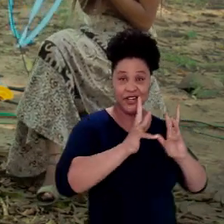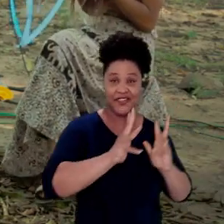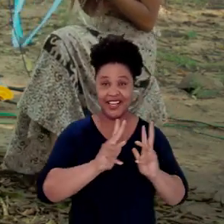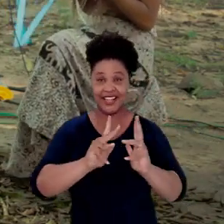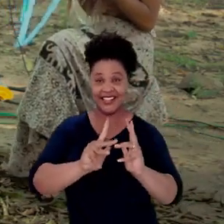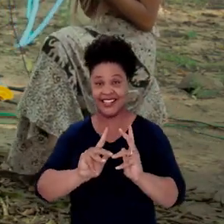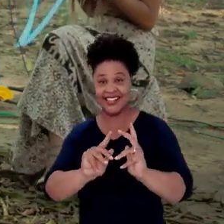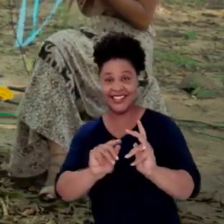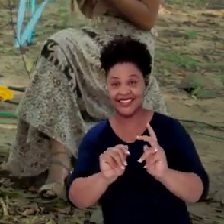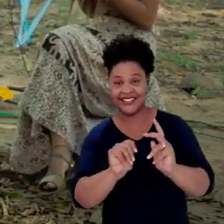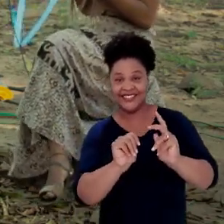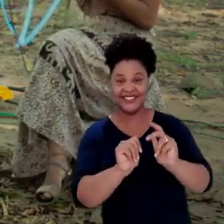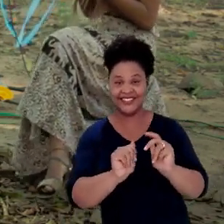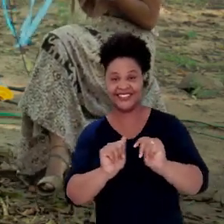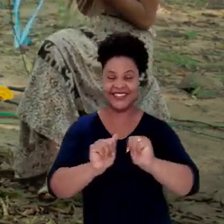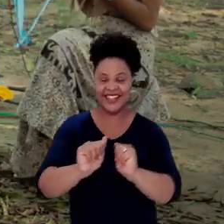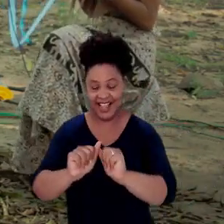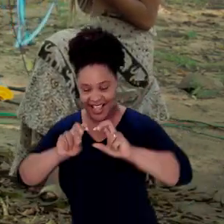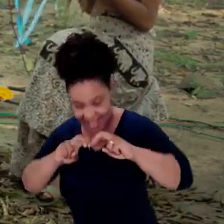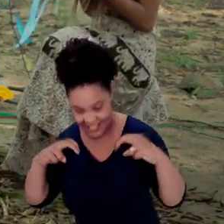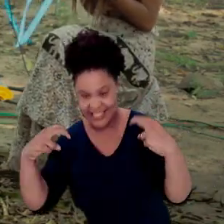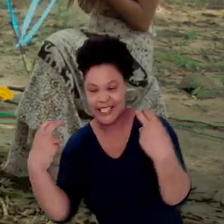Samba de roda, purificação. Oh,